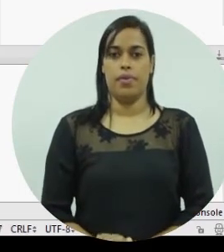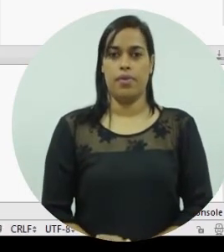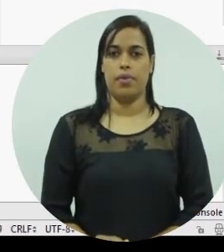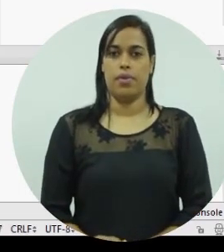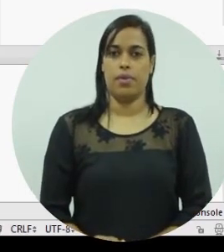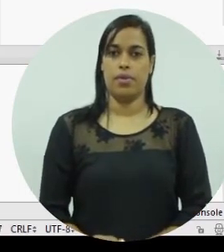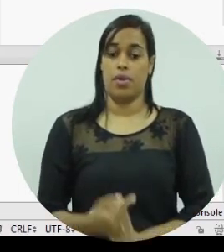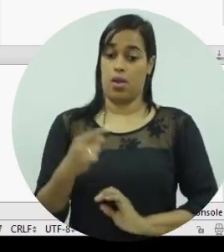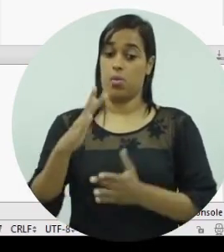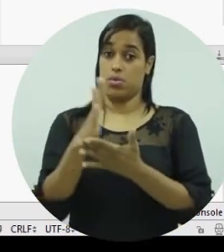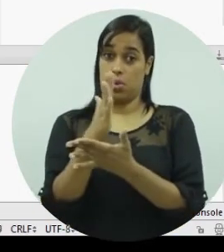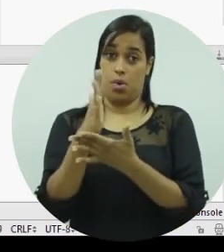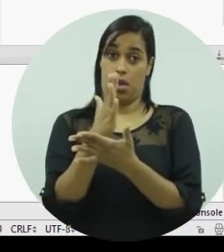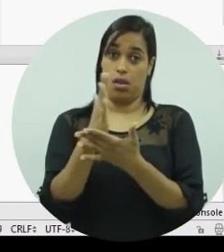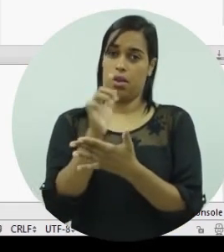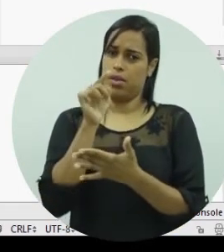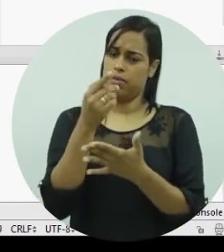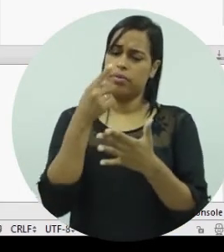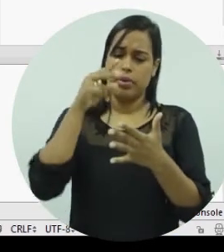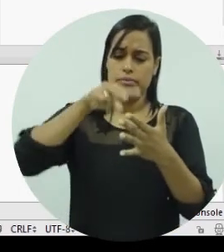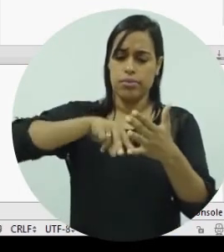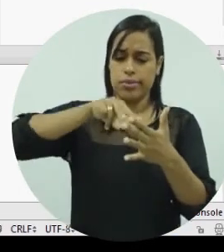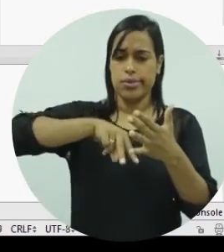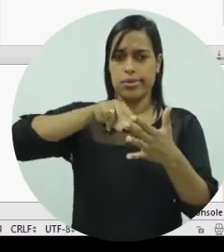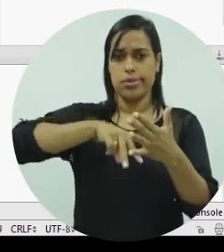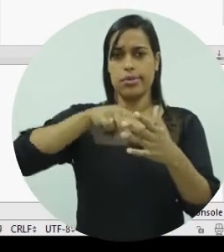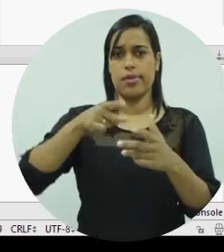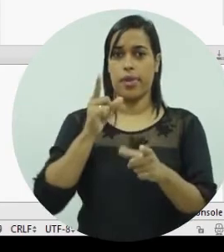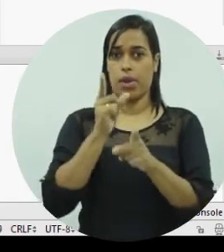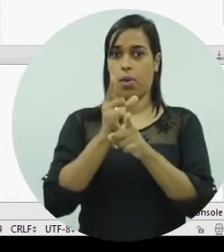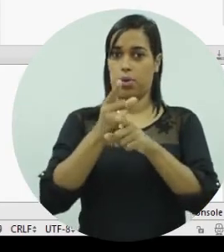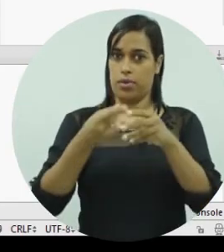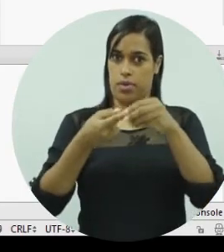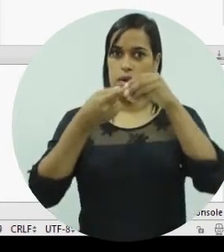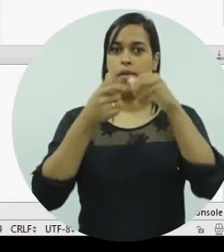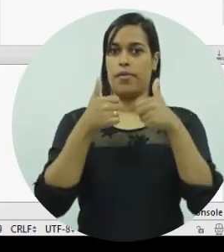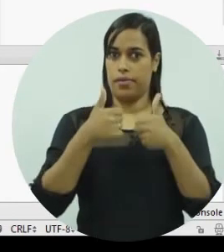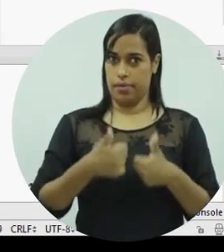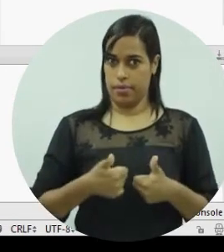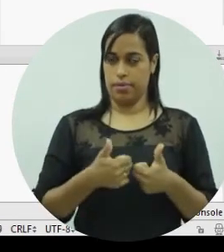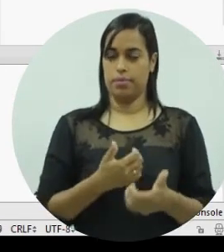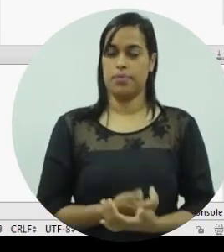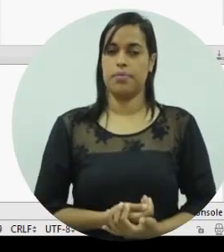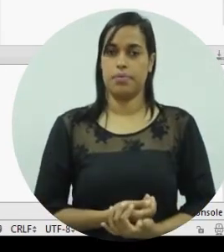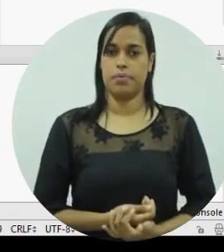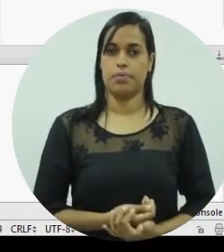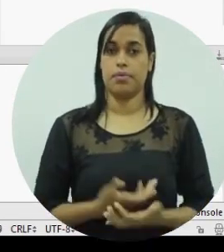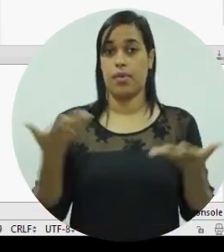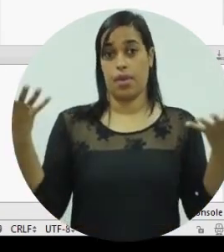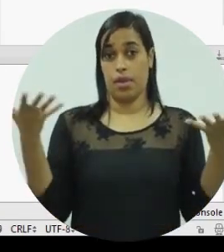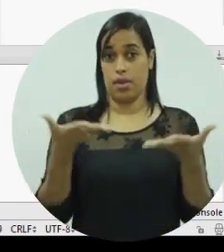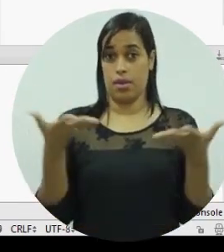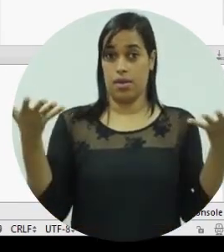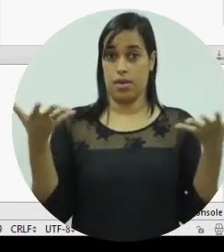No seu caderno de estudo, você pode encontrar uma referência para ela. Vamos